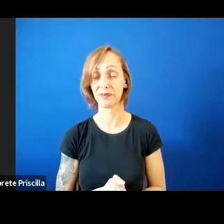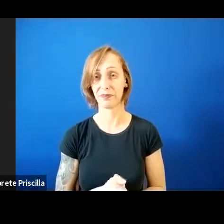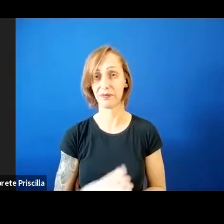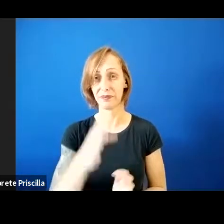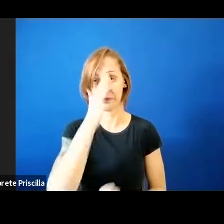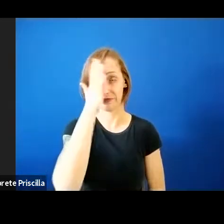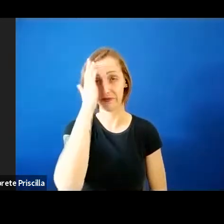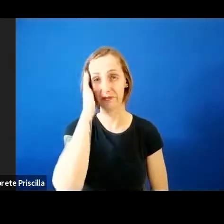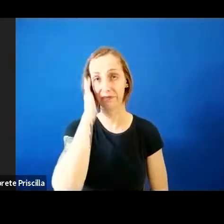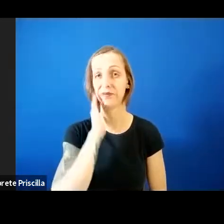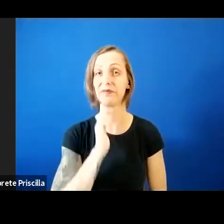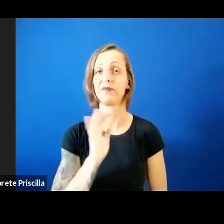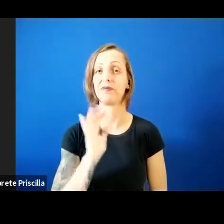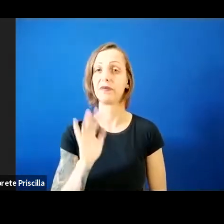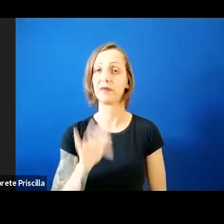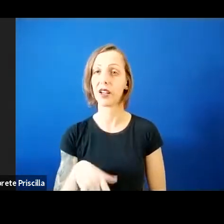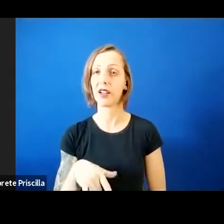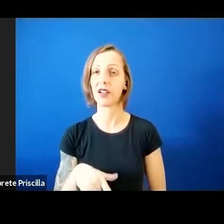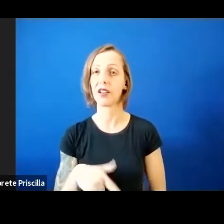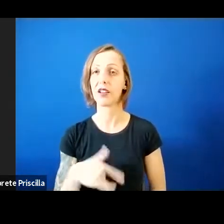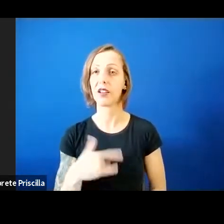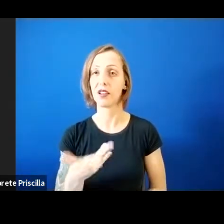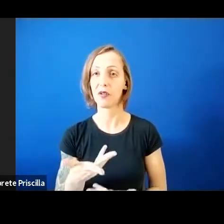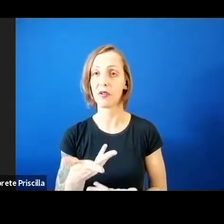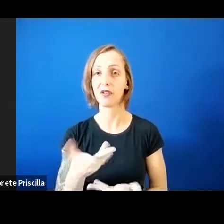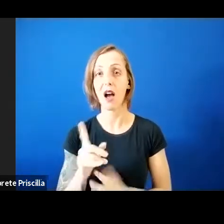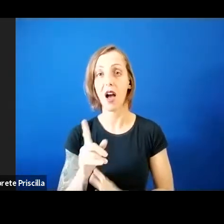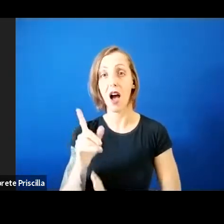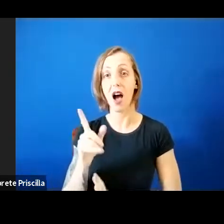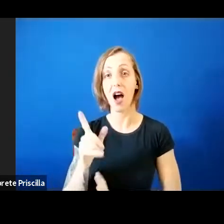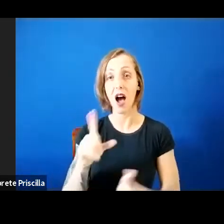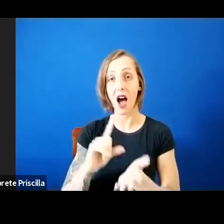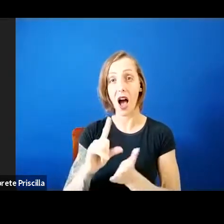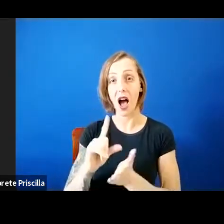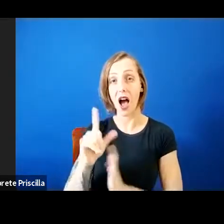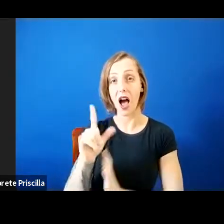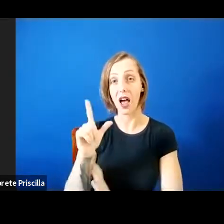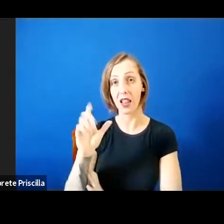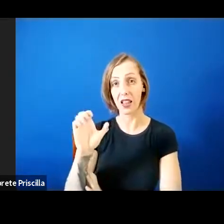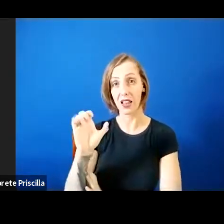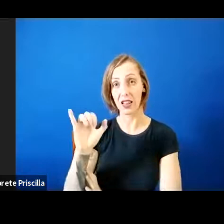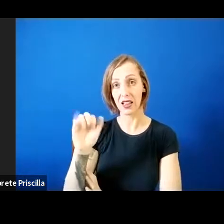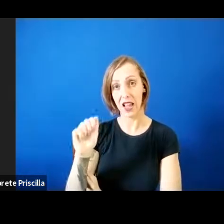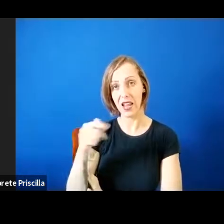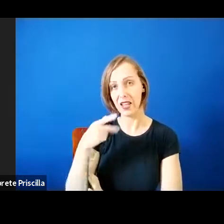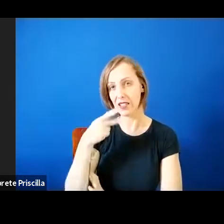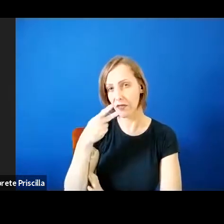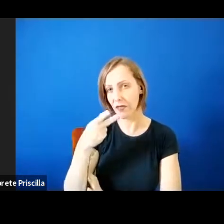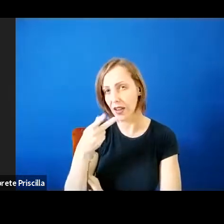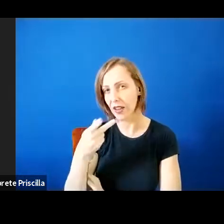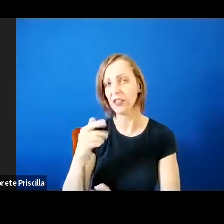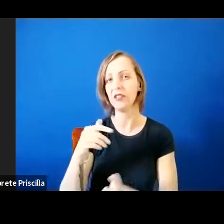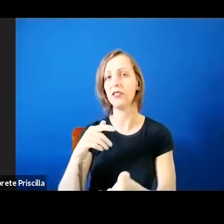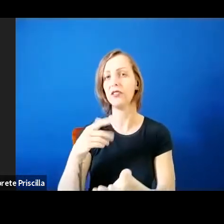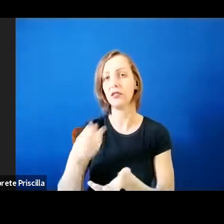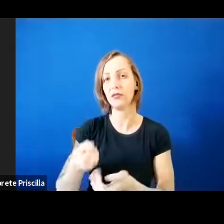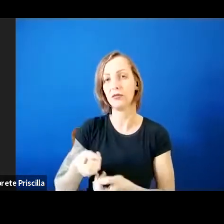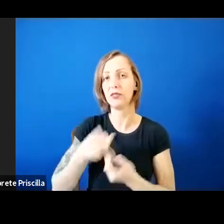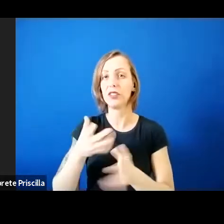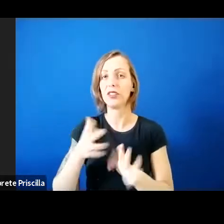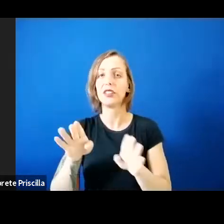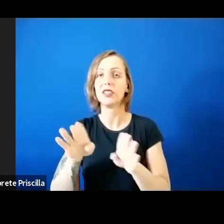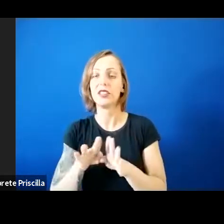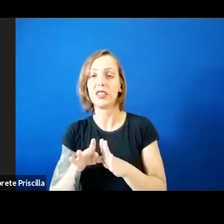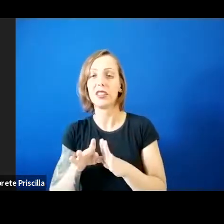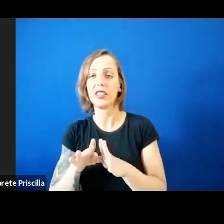aí, quando eu comecei a ouvir ali a companheira Leia, e aí também ouço a Adriane, e vou juntando isso tudo, eu fico